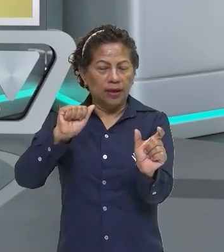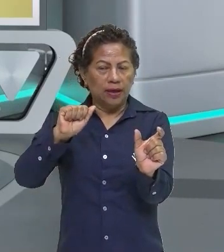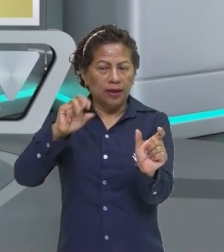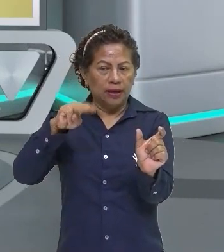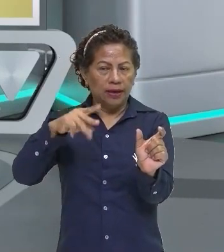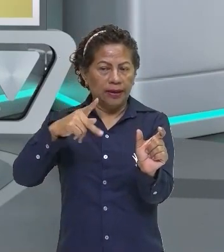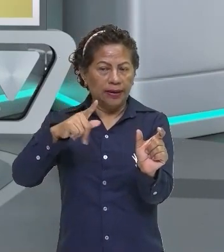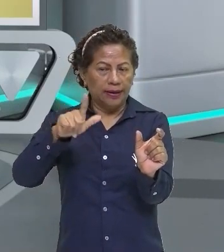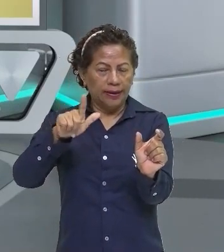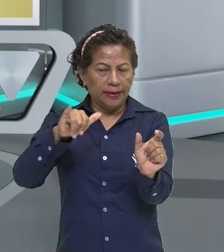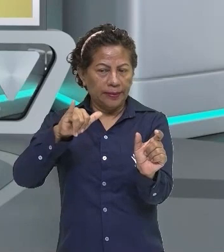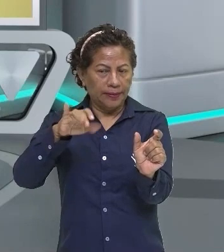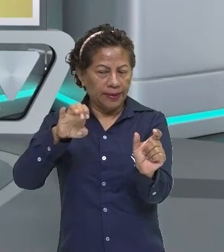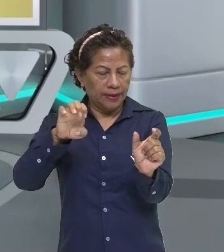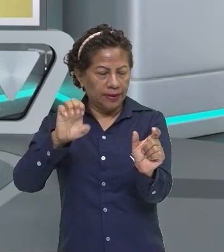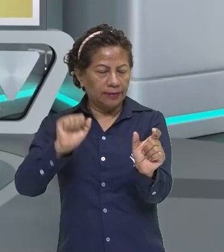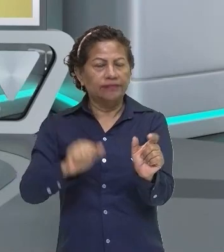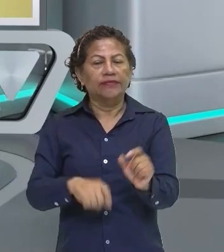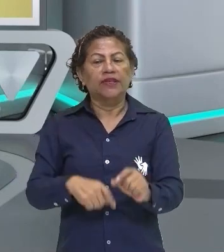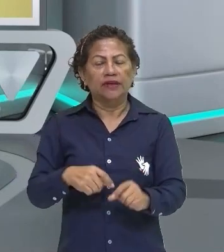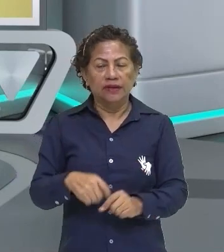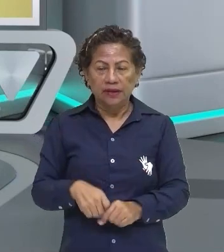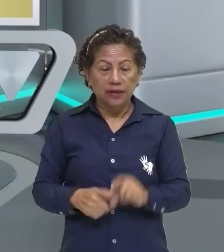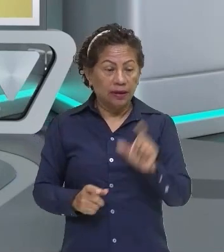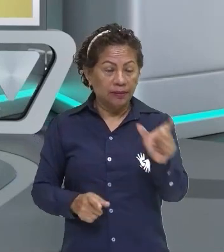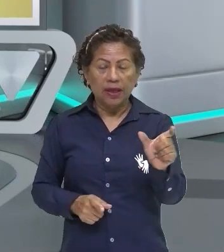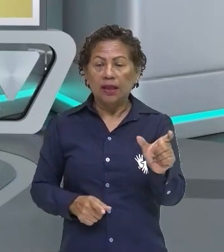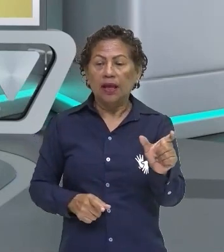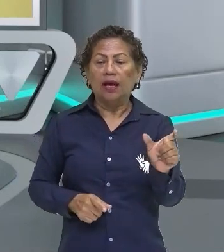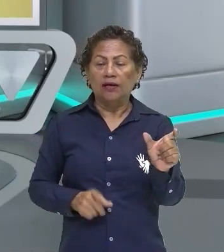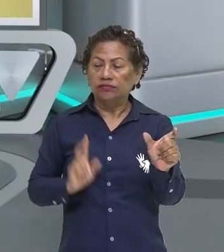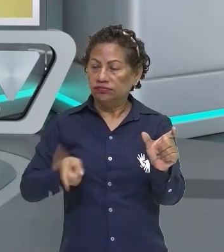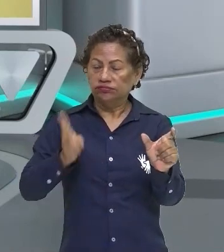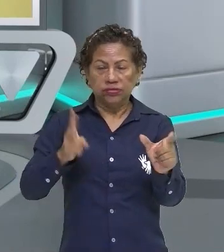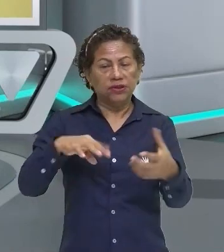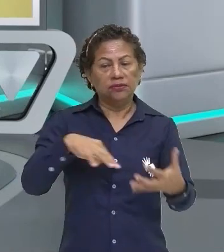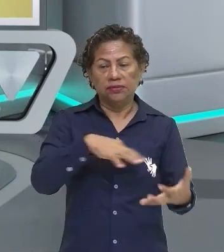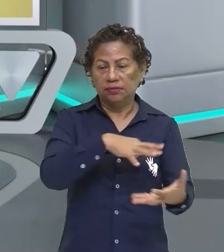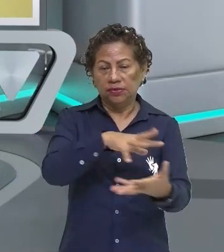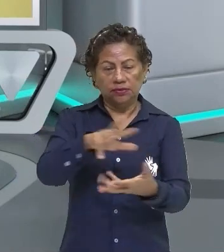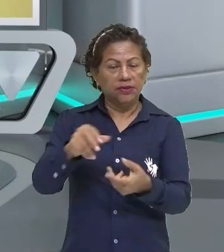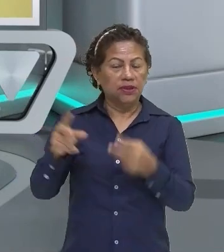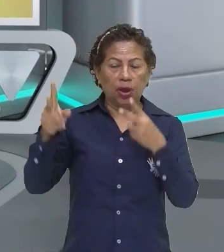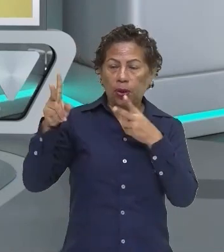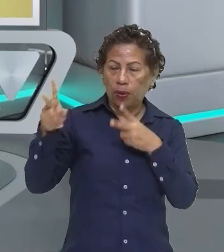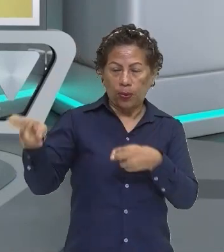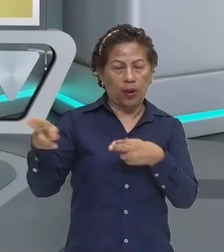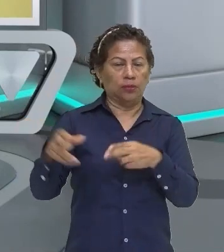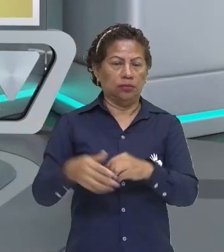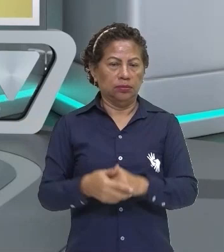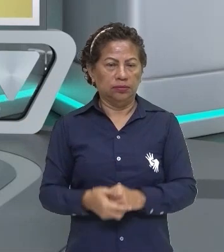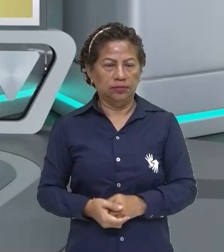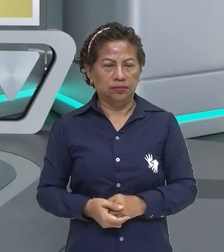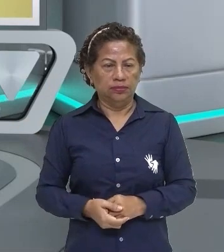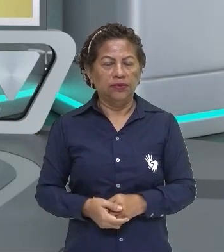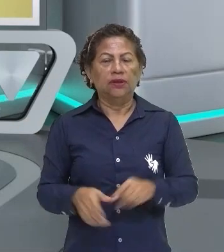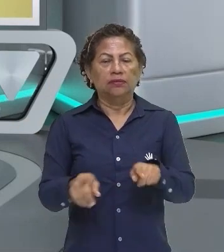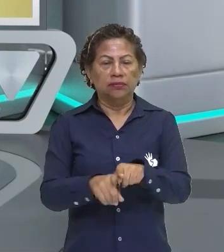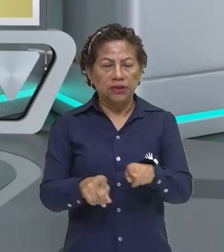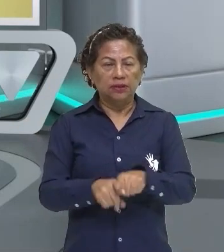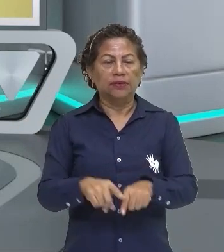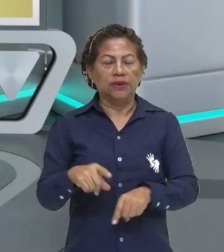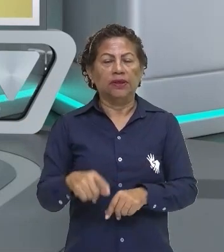tem essa nomenclatura universal. Postura dos bailarinos sempre ereta, né? E eles têm que executar